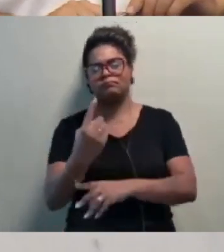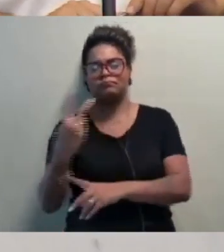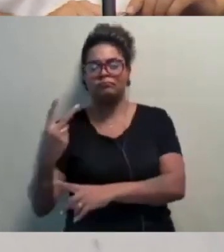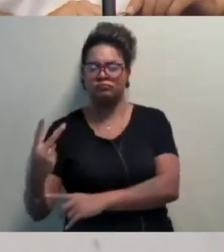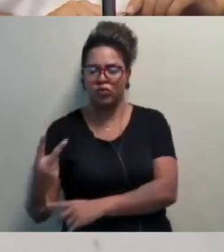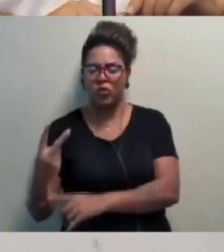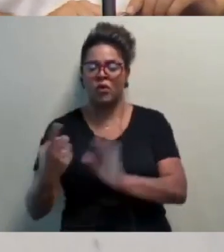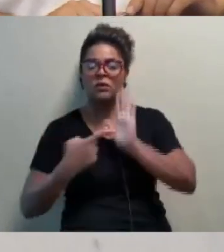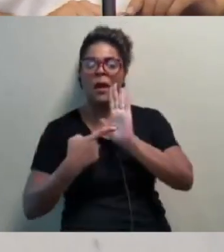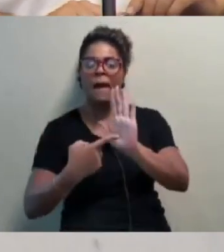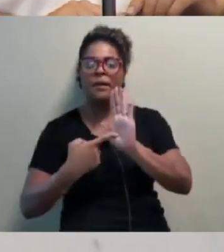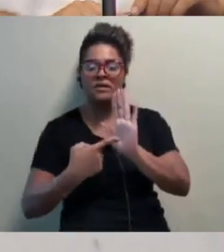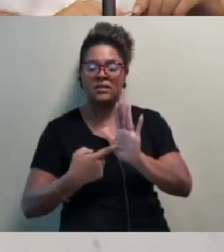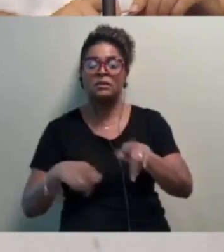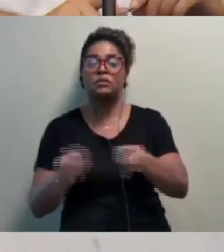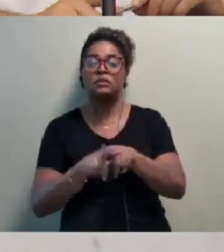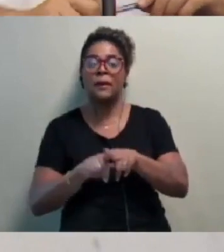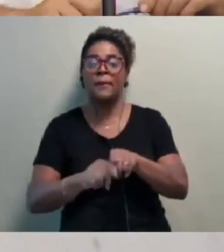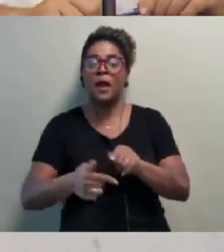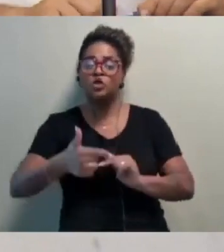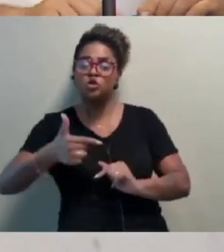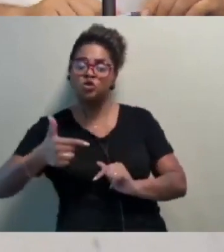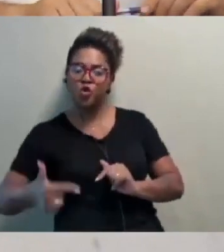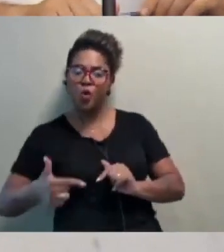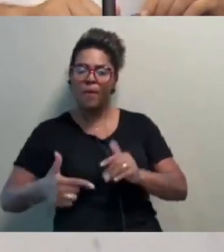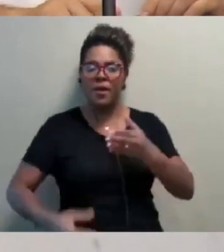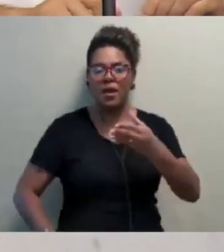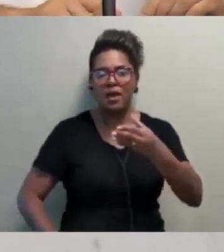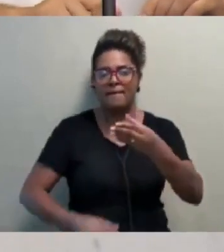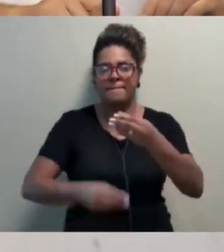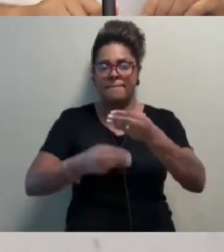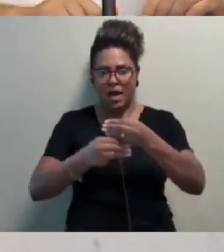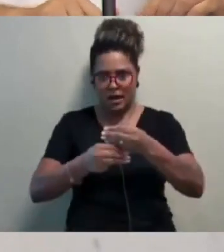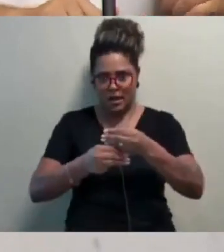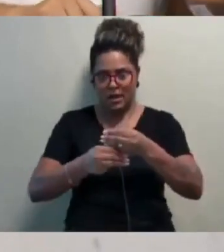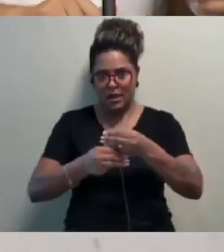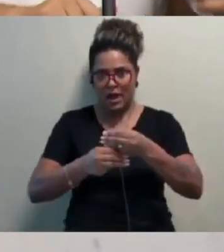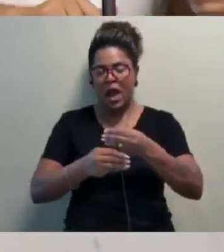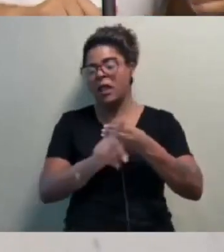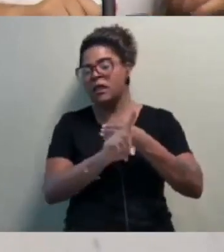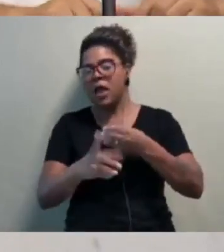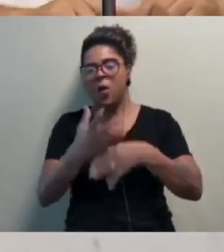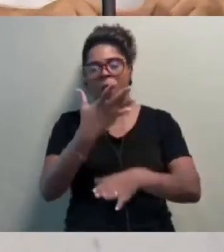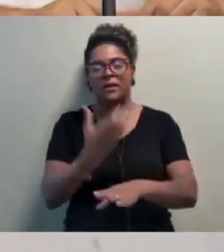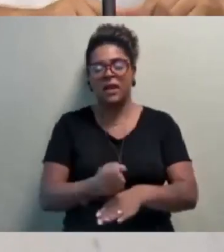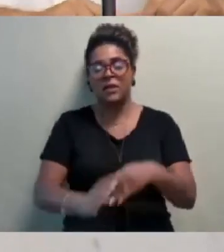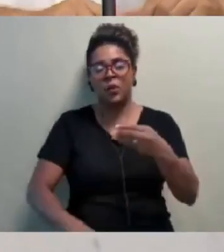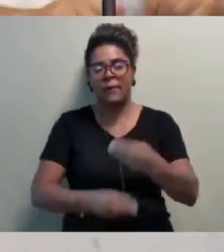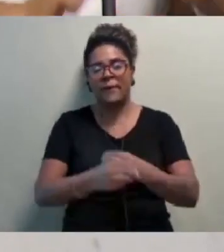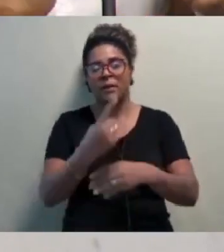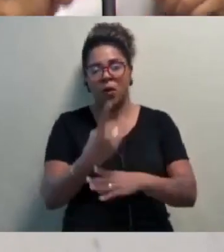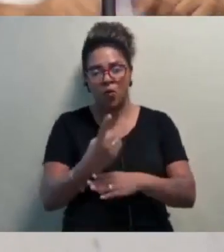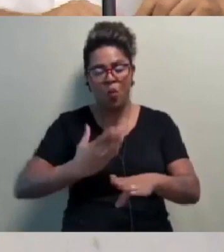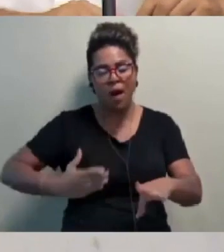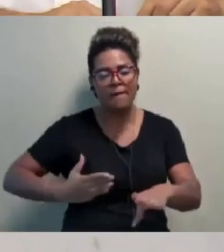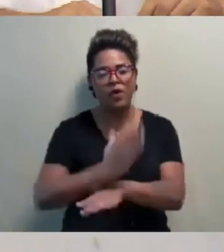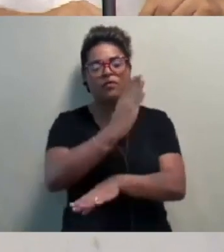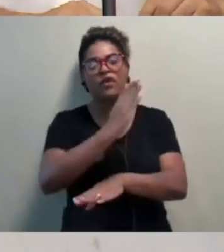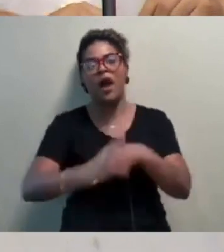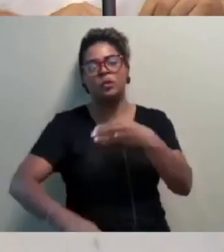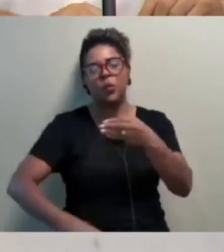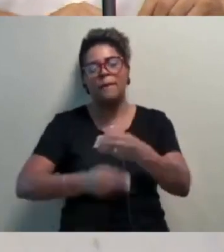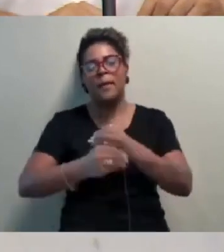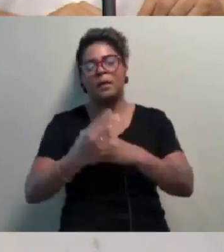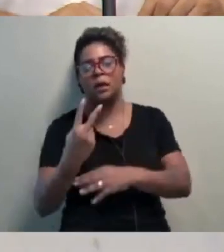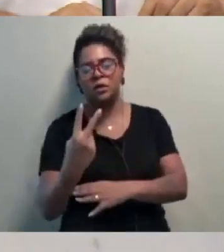apresentação de subemenda. Orçamento e finanças públicas, pela rejeição da emenda 1, pela aprovação da emenda 2 e da subemenda 1